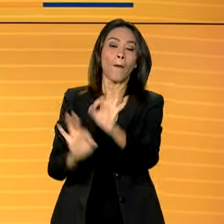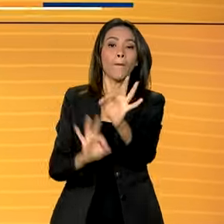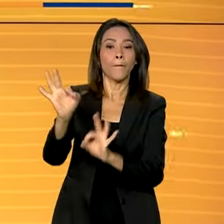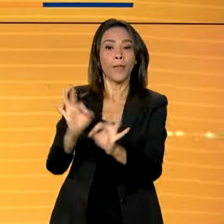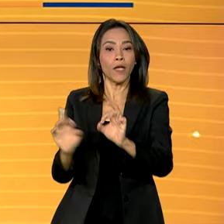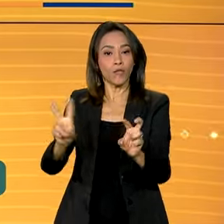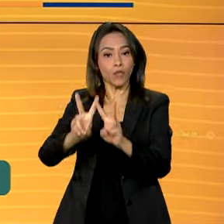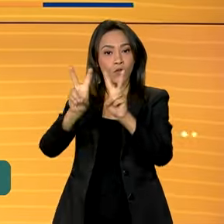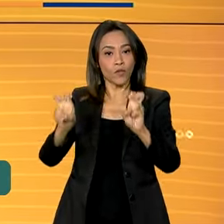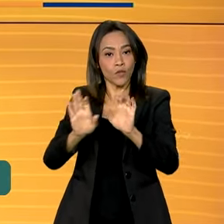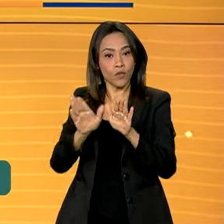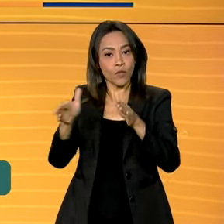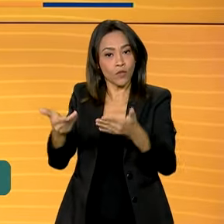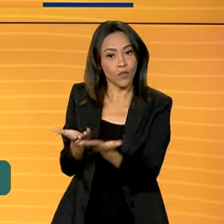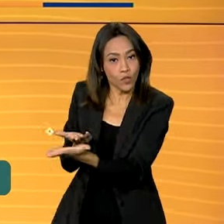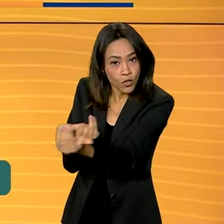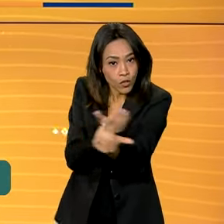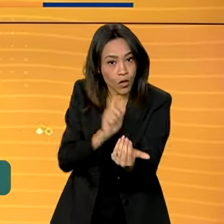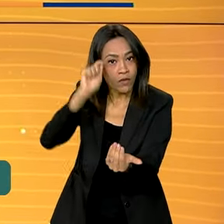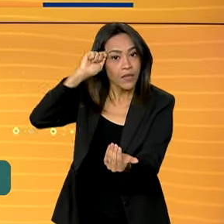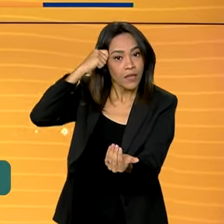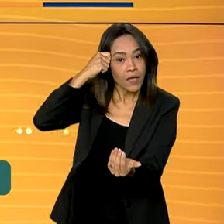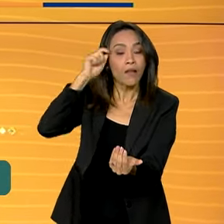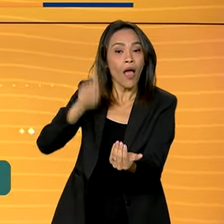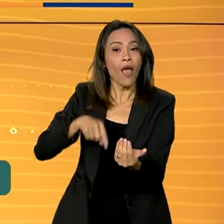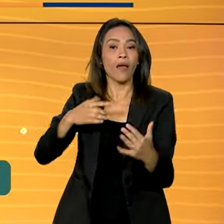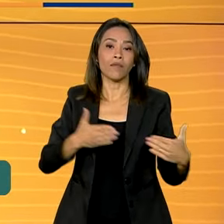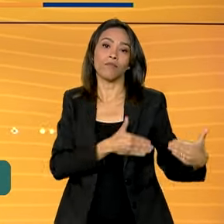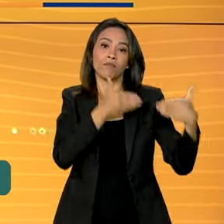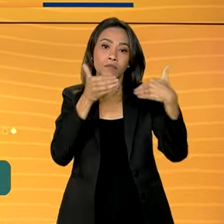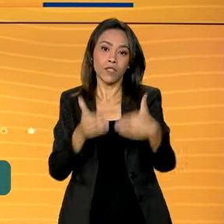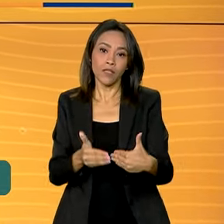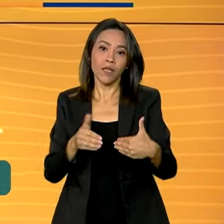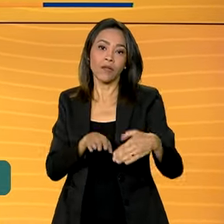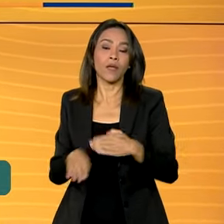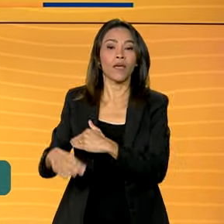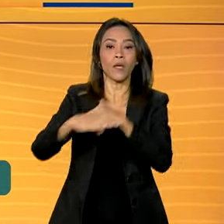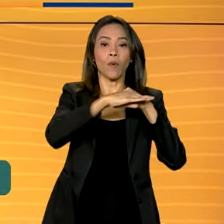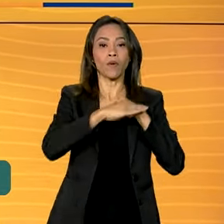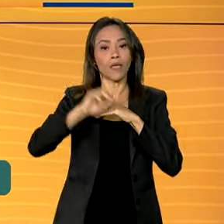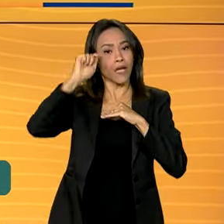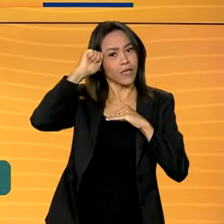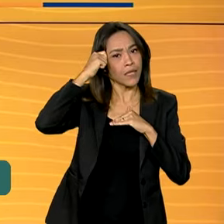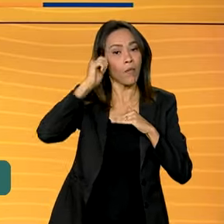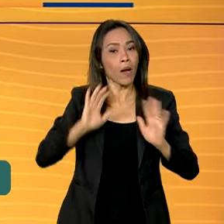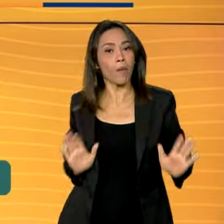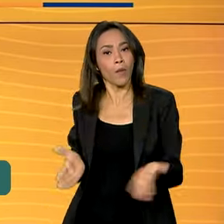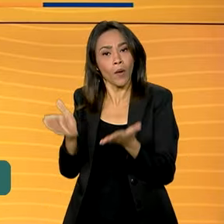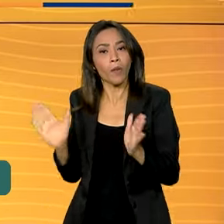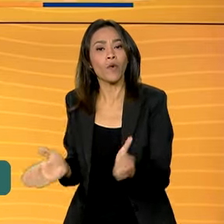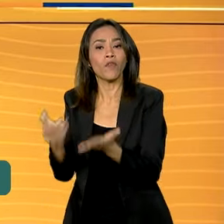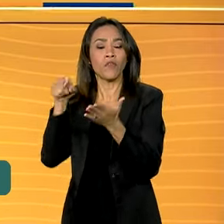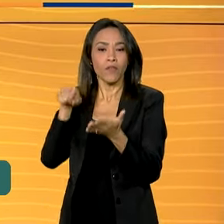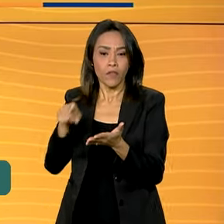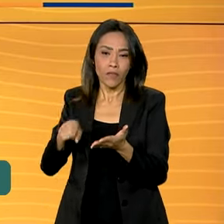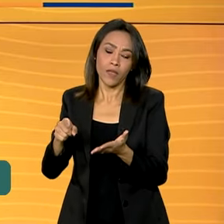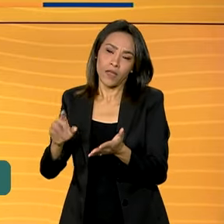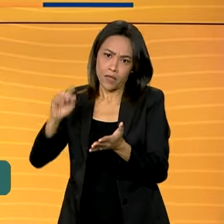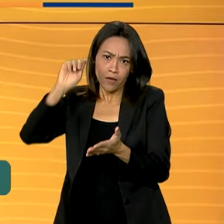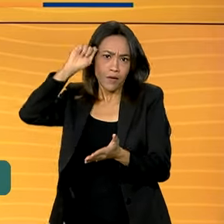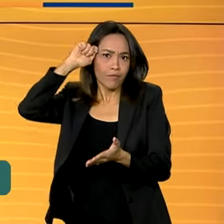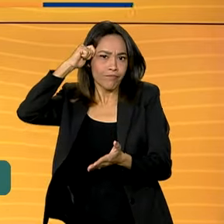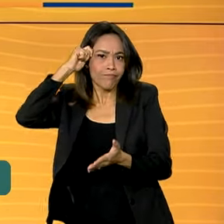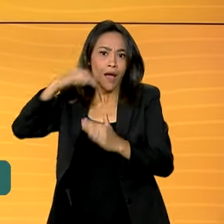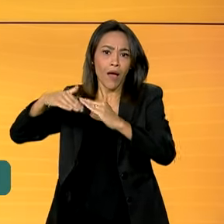Viva, uma iniciativa do Ministério da Igualdade Racial para promover os direitos da população negra abaixo de 18 anos.